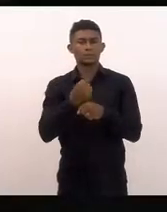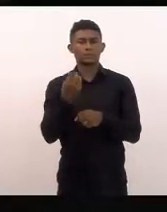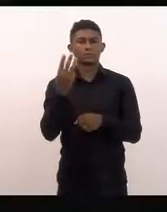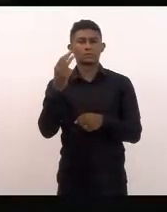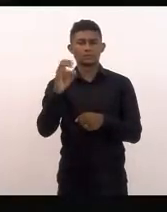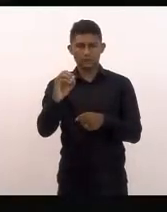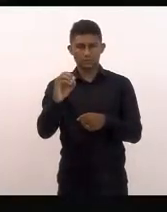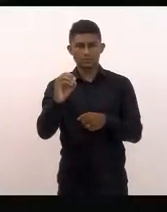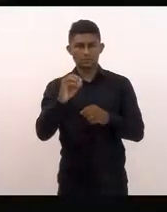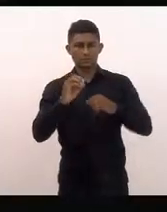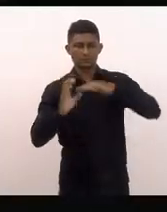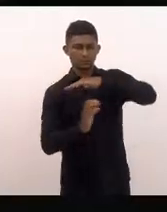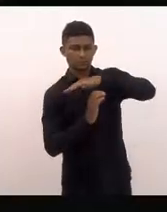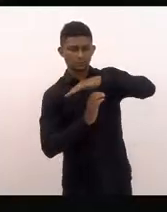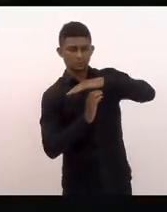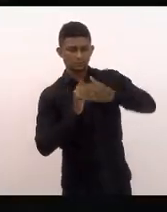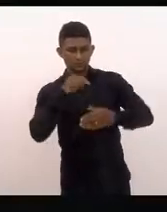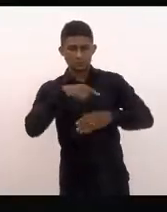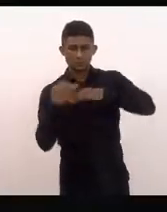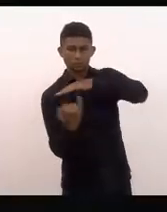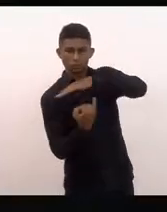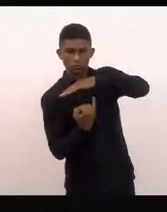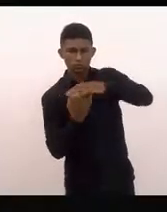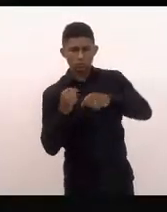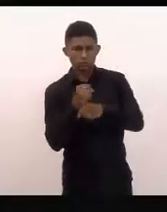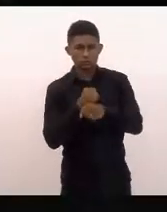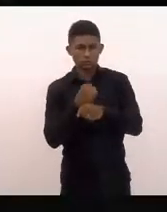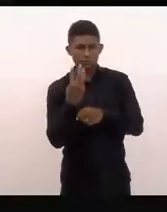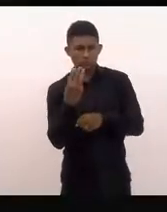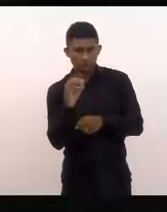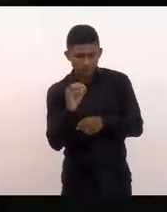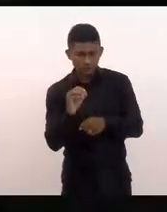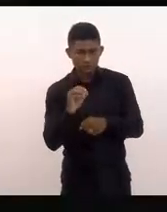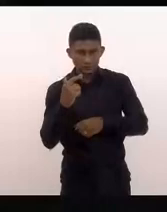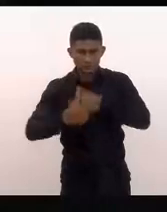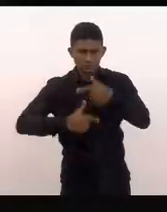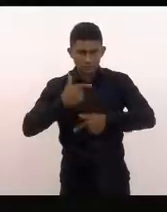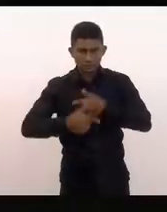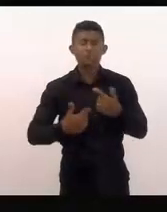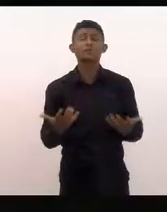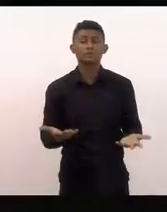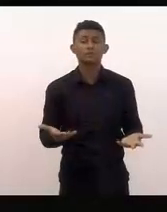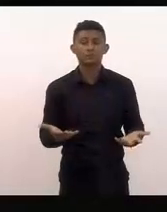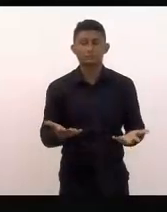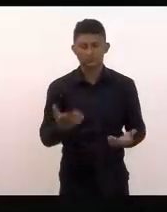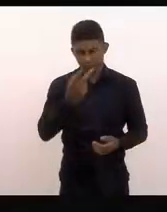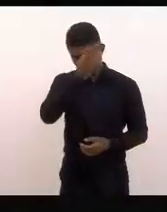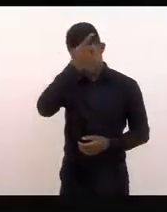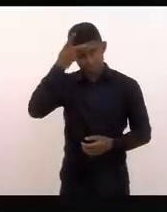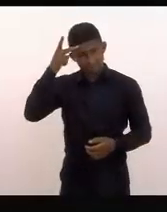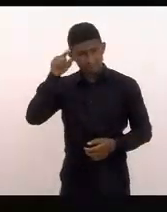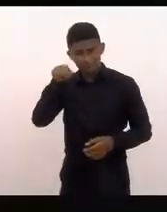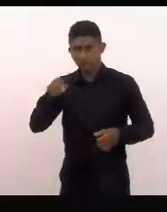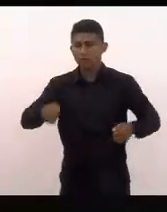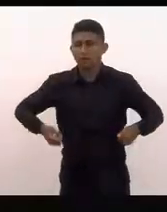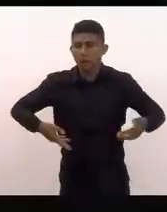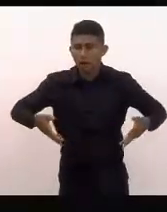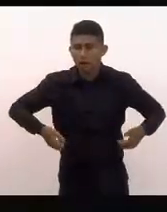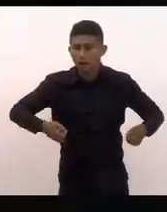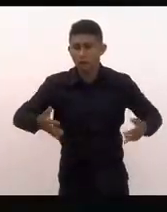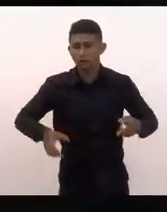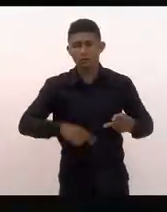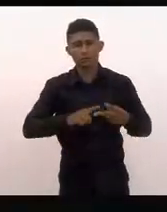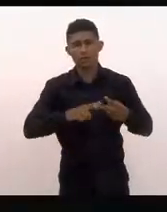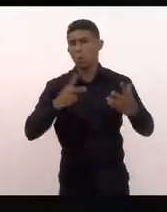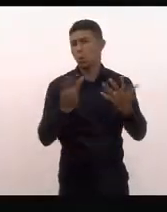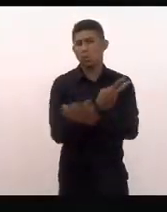corporação? Não dá. Quem está de cadeira de roda, quem foi alvejado na rua, isso é